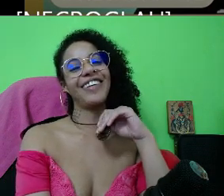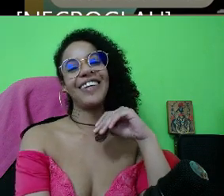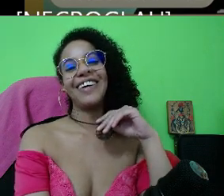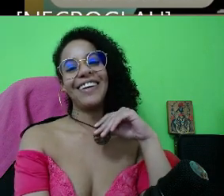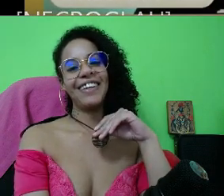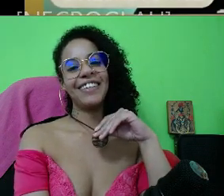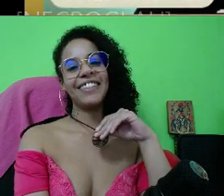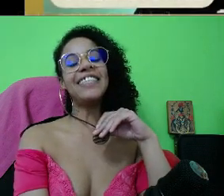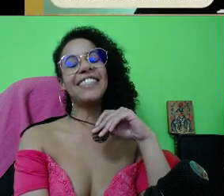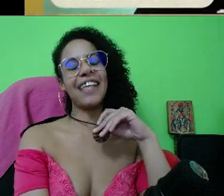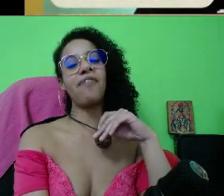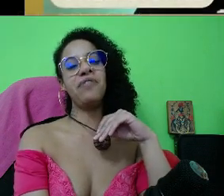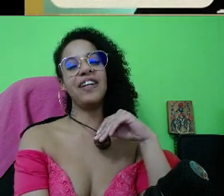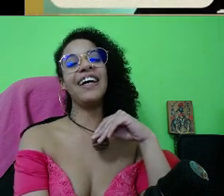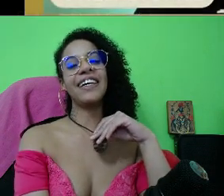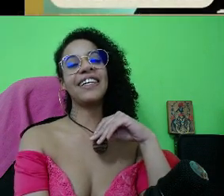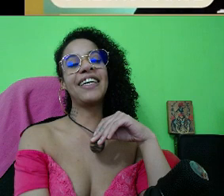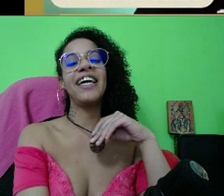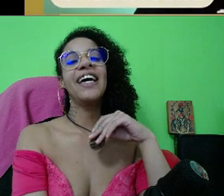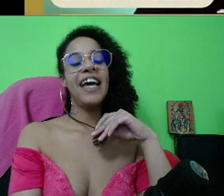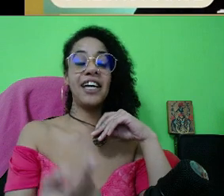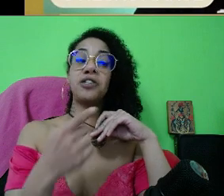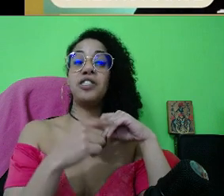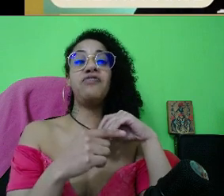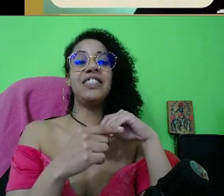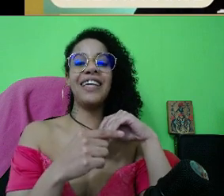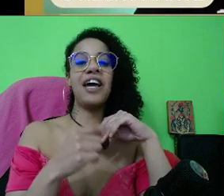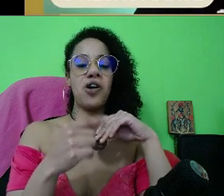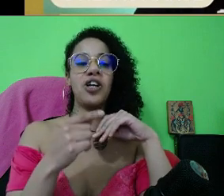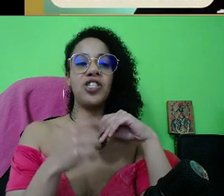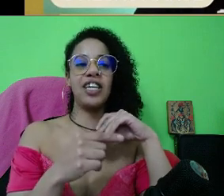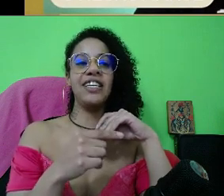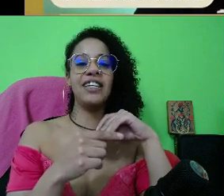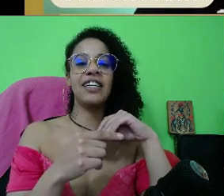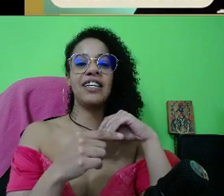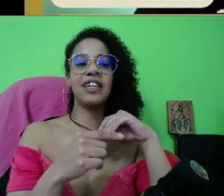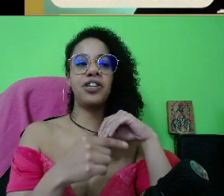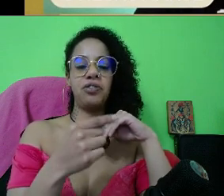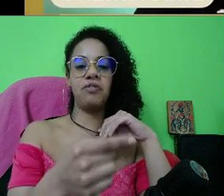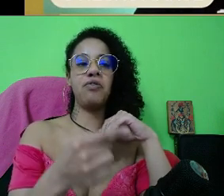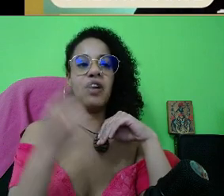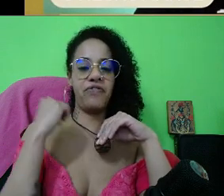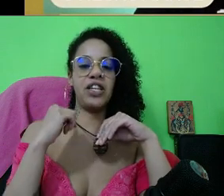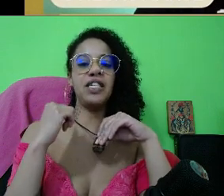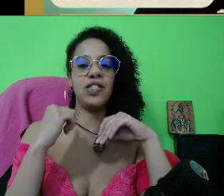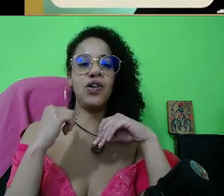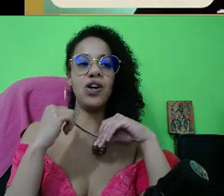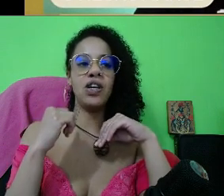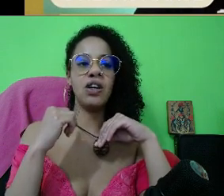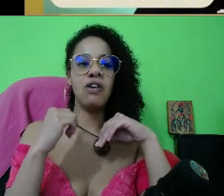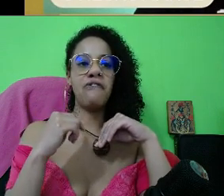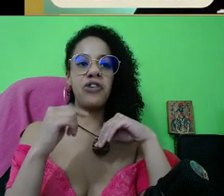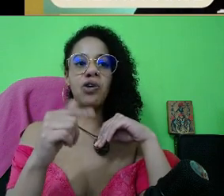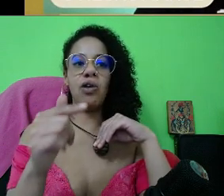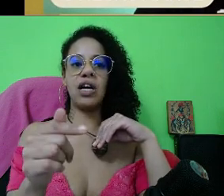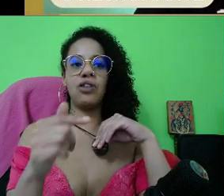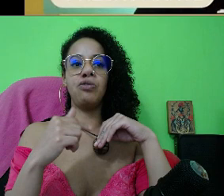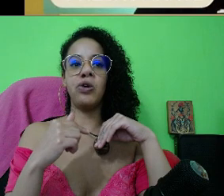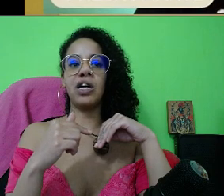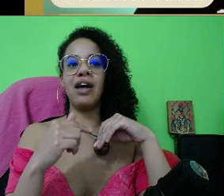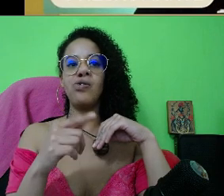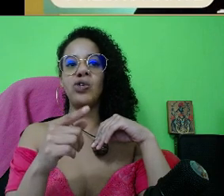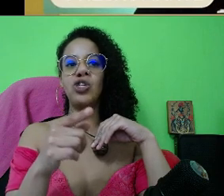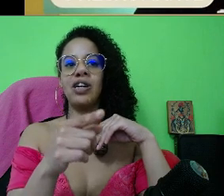isso Você sabe né inclusive esse recorte aí que tu referenciou foi